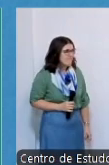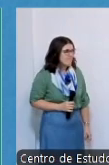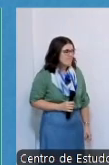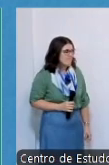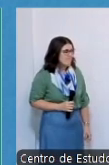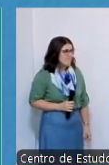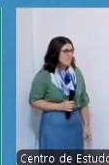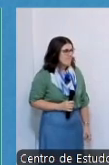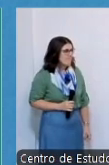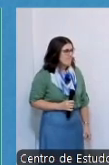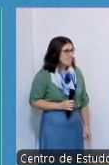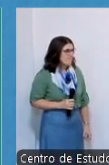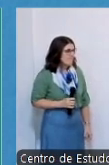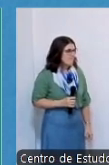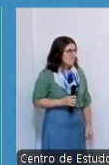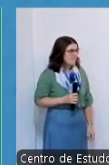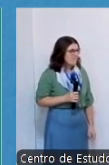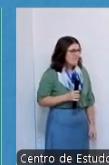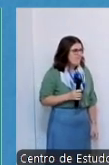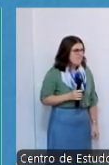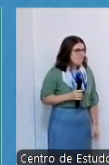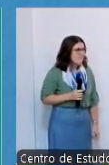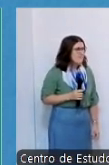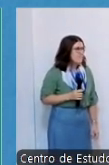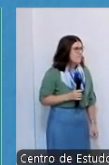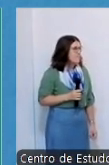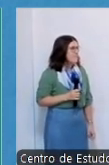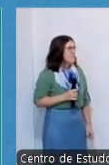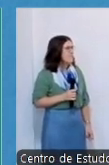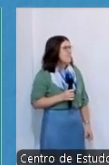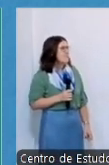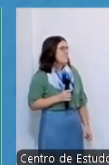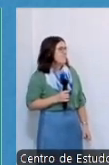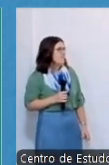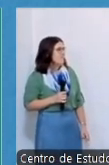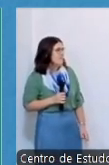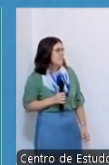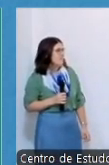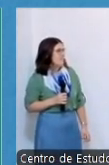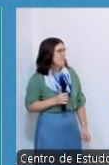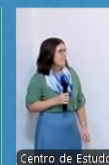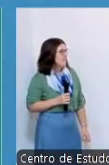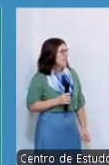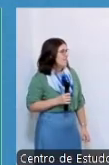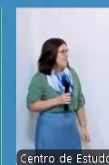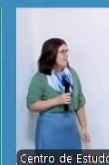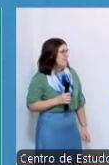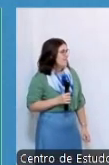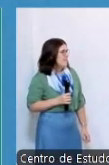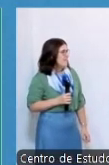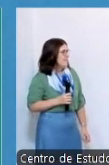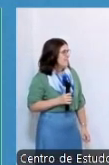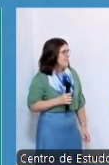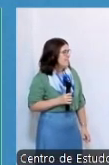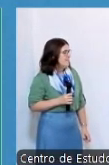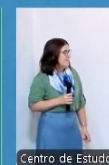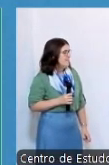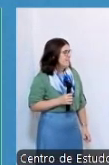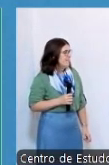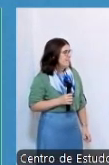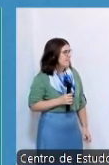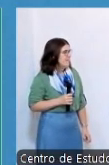Certo. Então, brevemente, eu sou médica tropicalista, mas eu estou